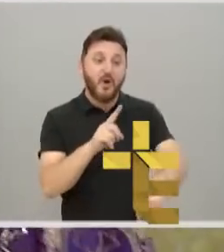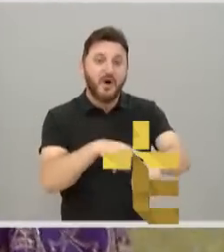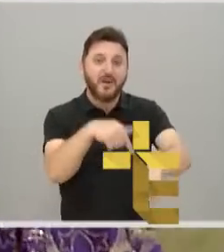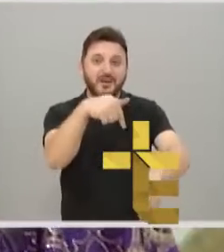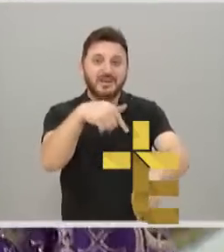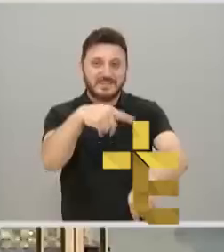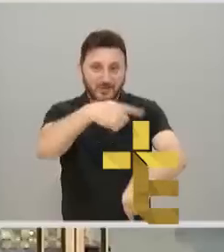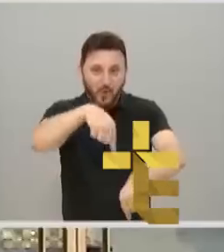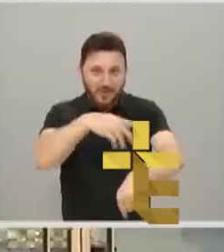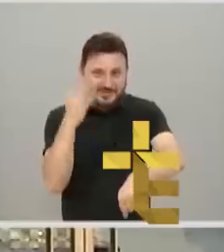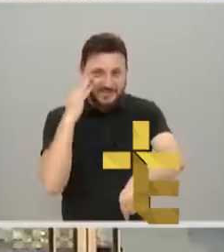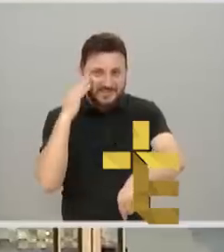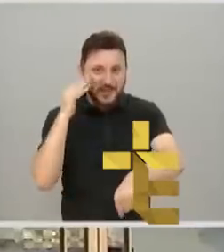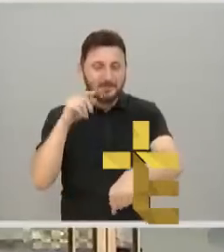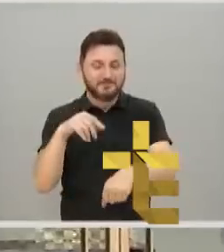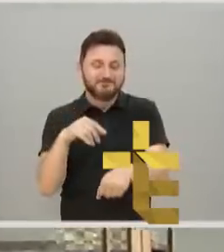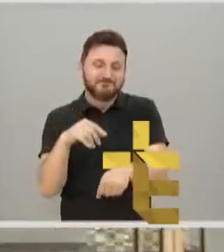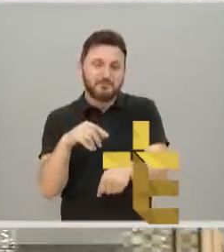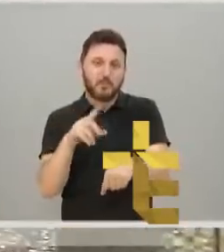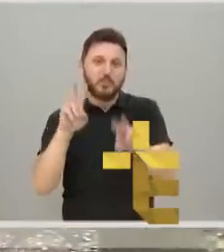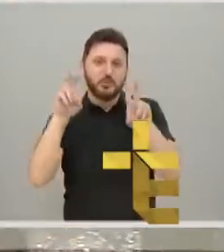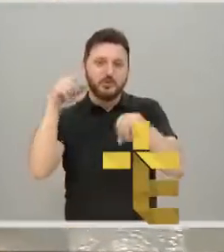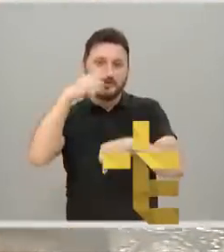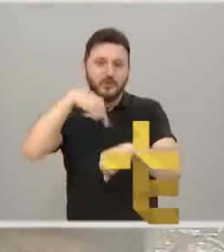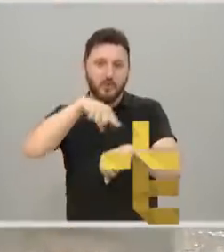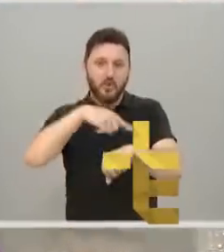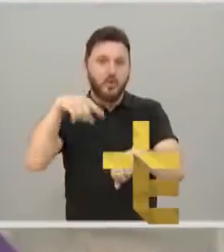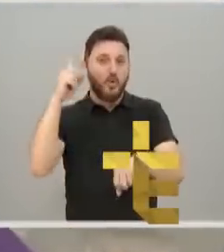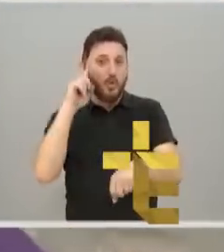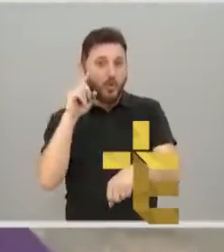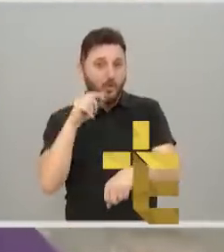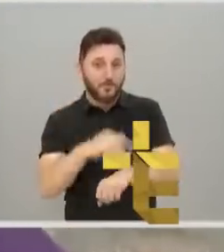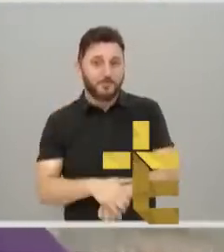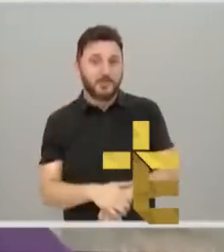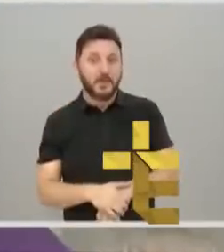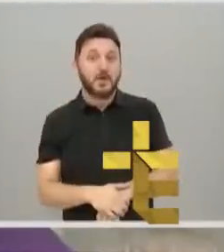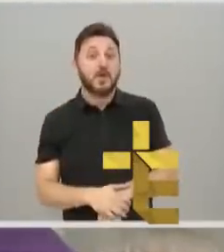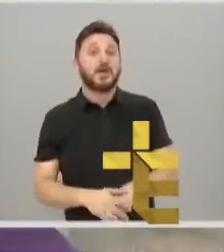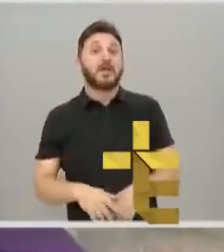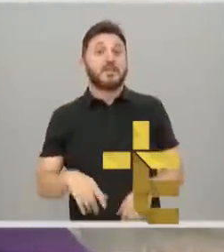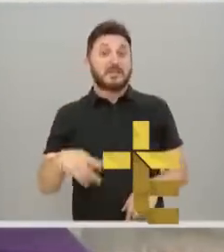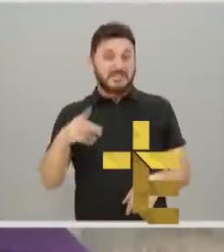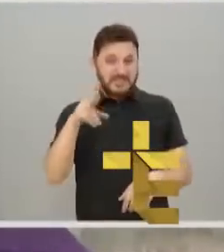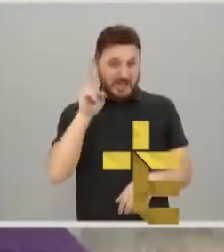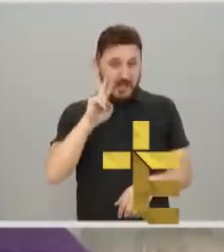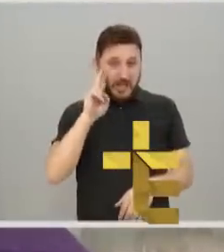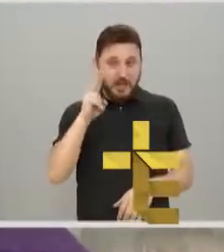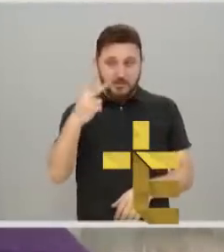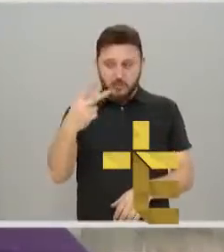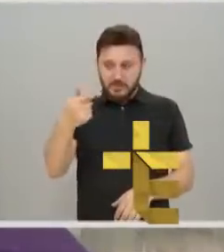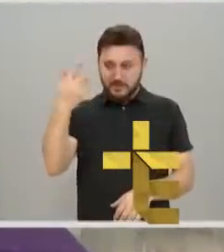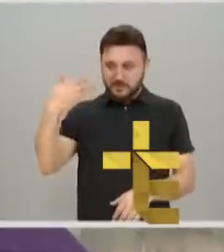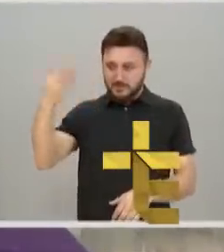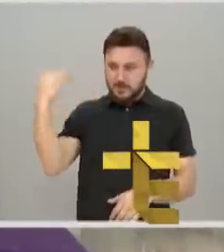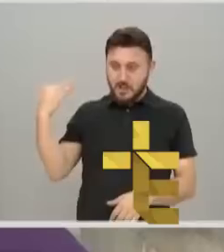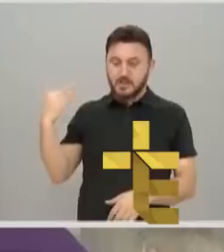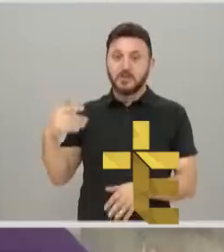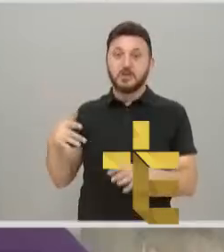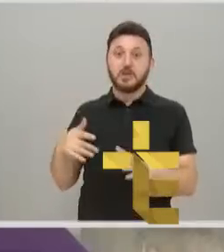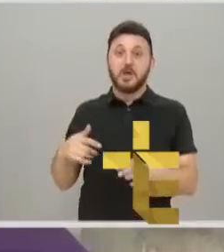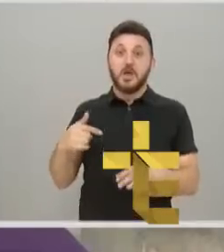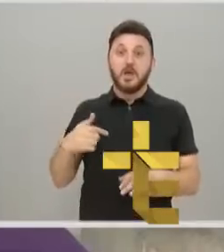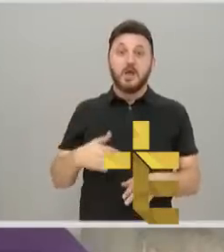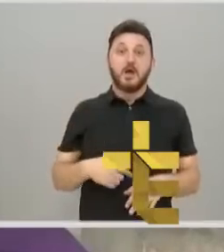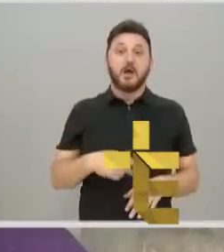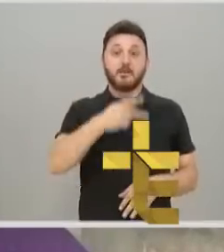momentos, há dias atrás, levaram Jesus para o precipício em Nazaré: minha hora não chegou e